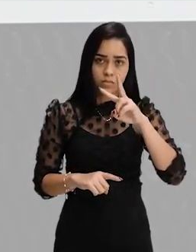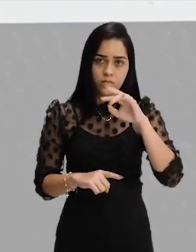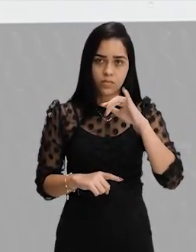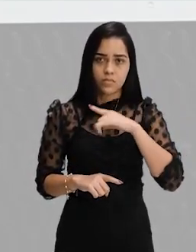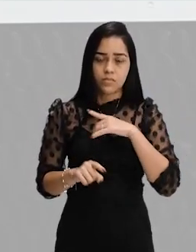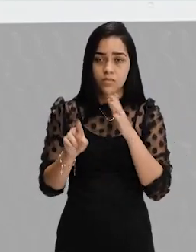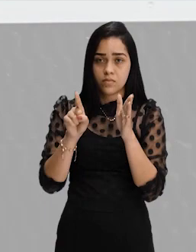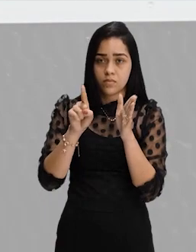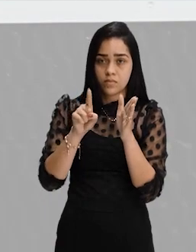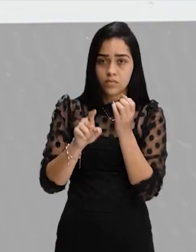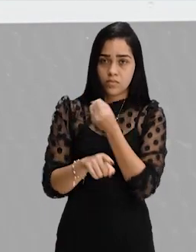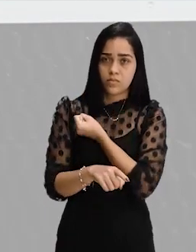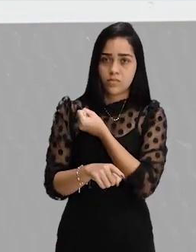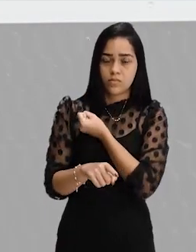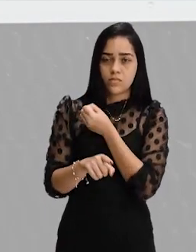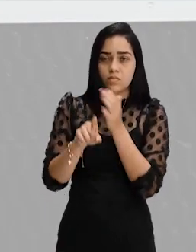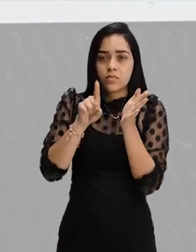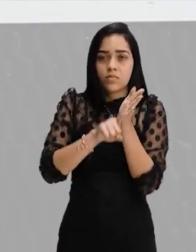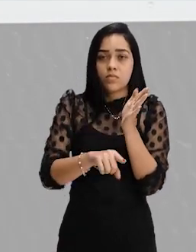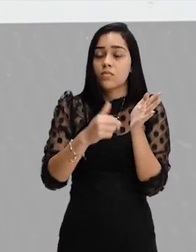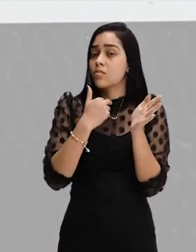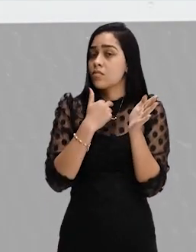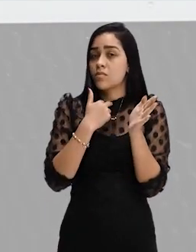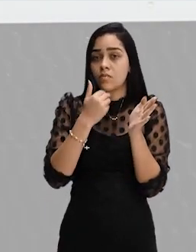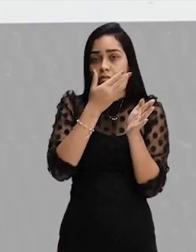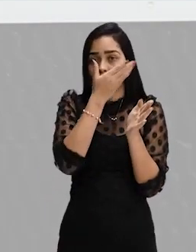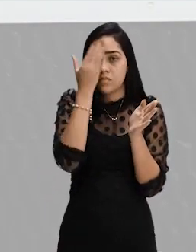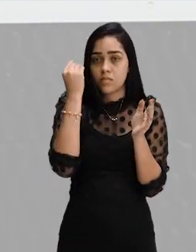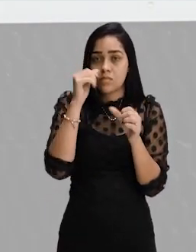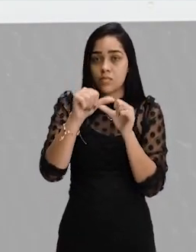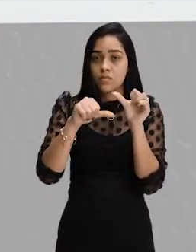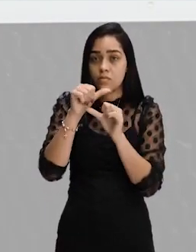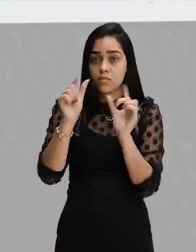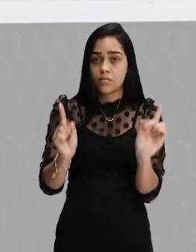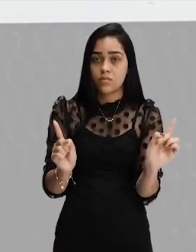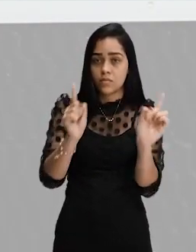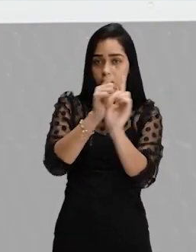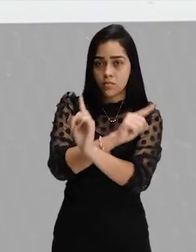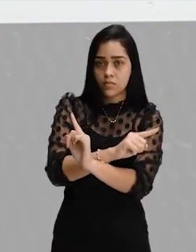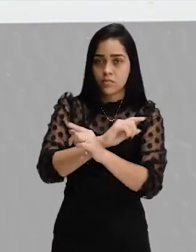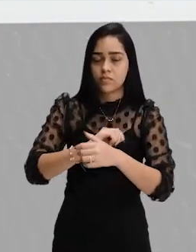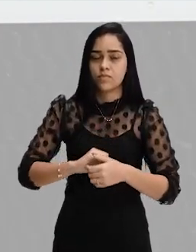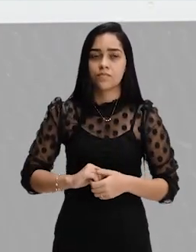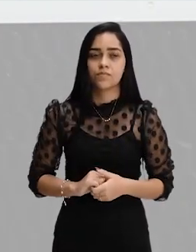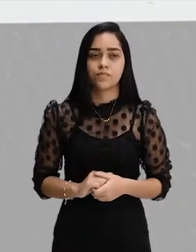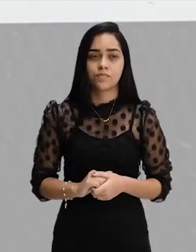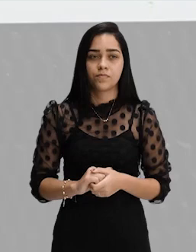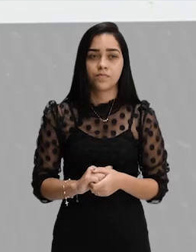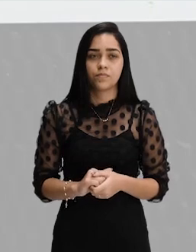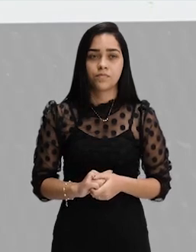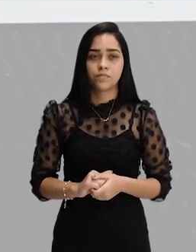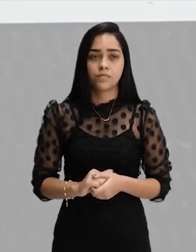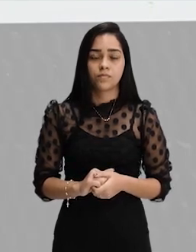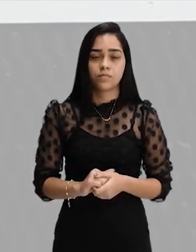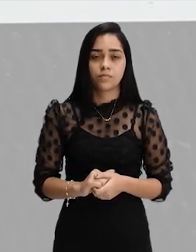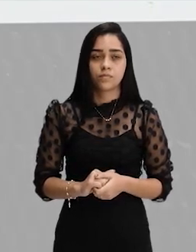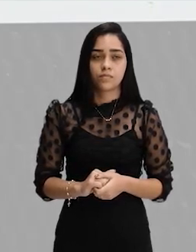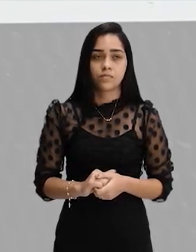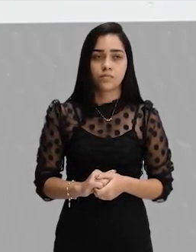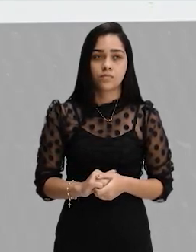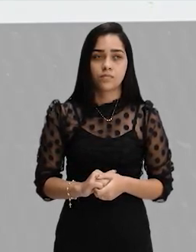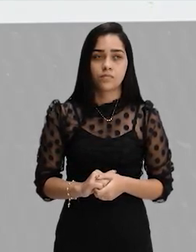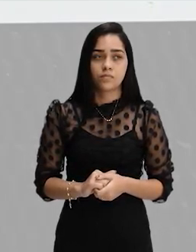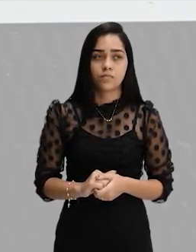número negativo, você não pode esquecer de mudar o sentido da desigualdade. Tá? Então, pessoal, vamos